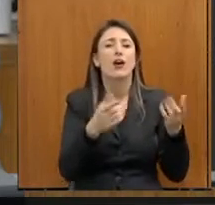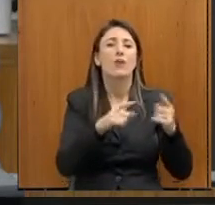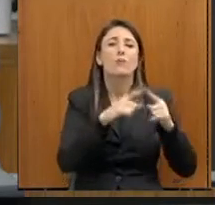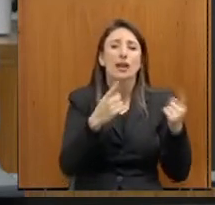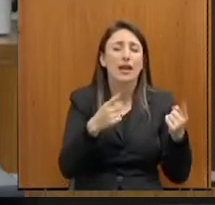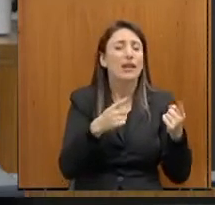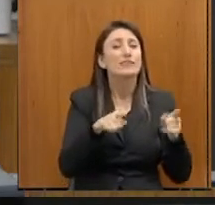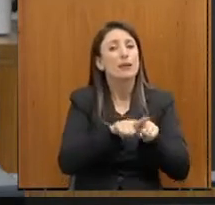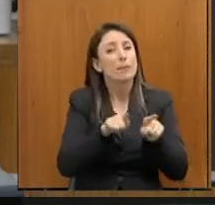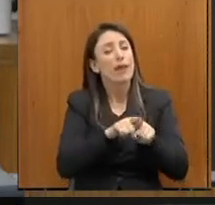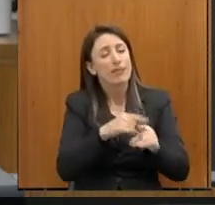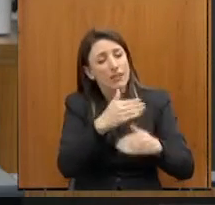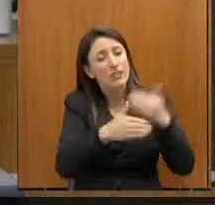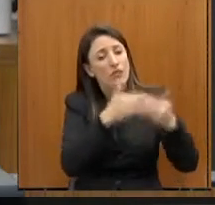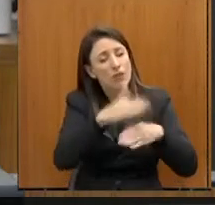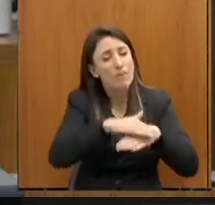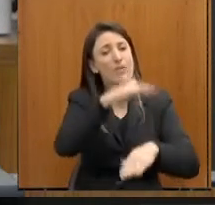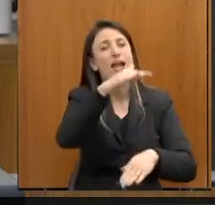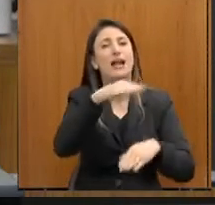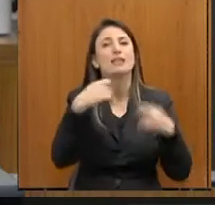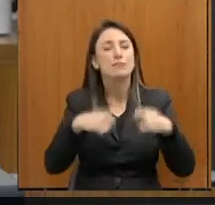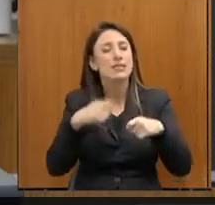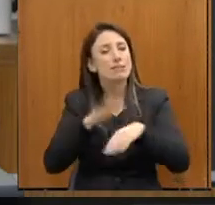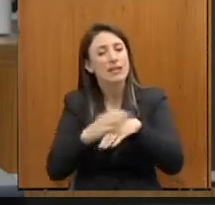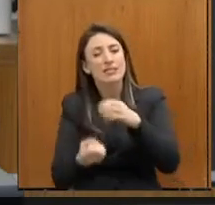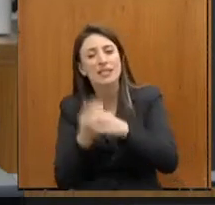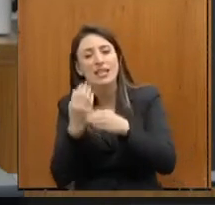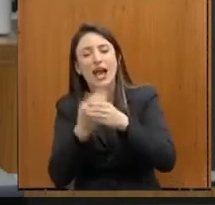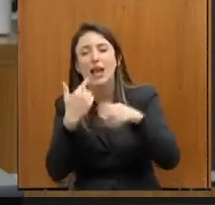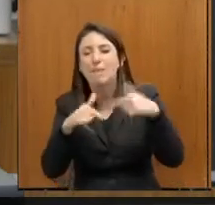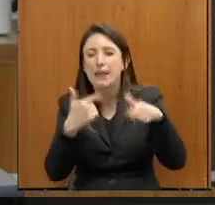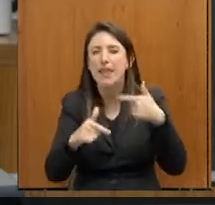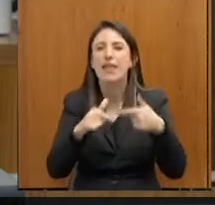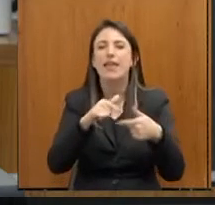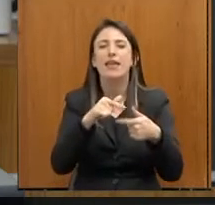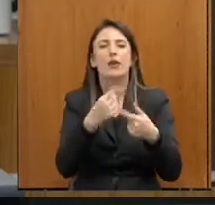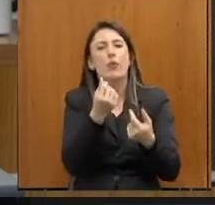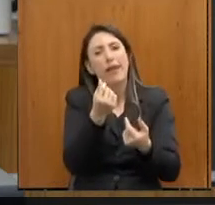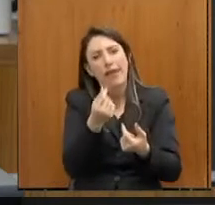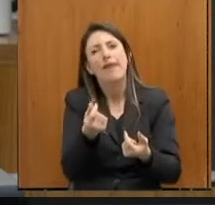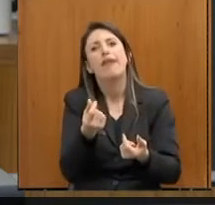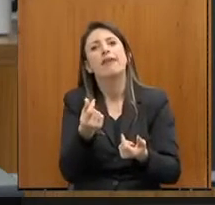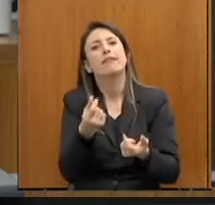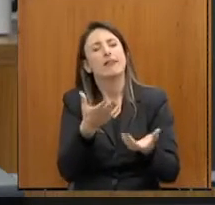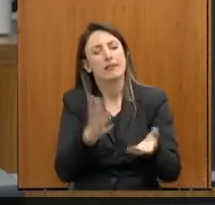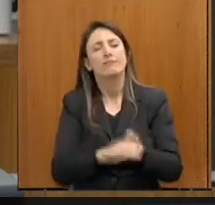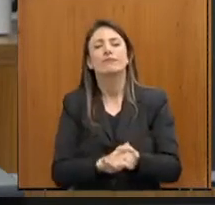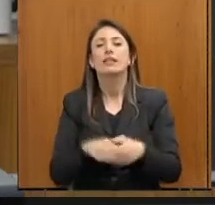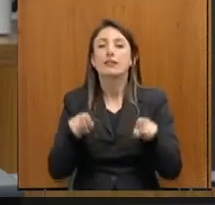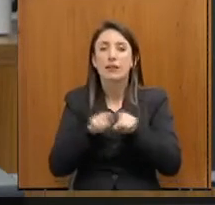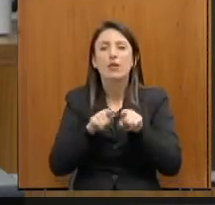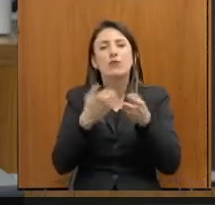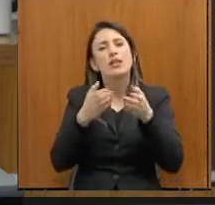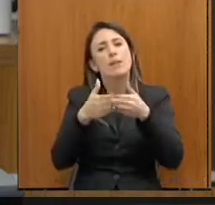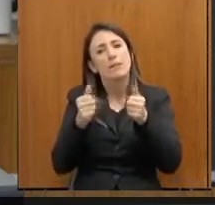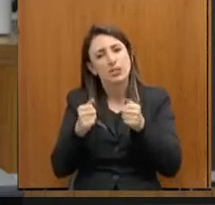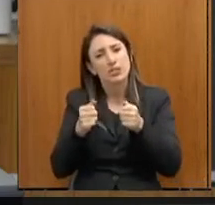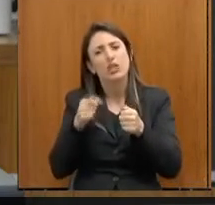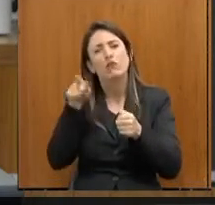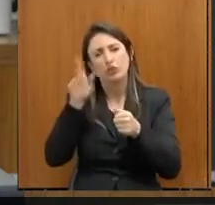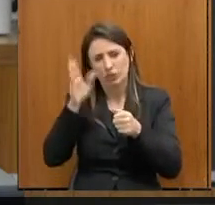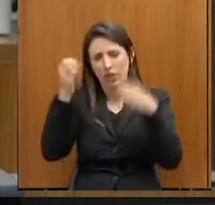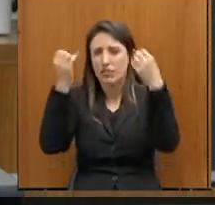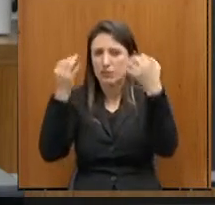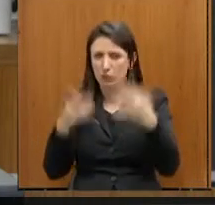máquina para desenvolver gerar emprego e renda EA última coisa que eu gostaria de pedir para o senhor que o senhor colocou muito bem aí